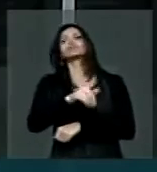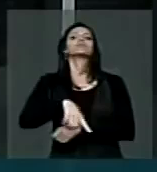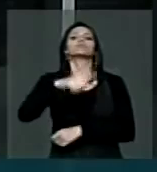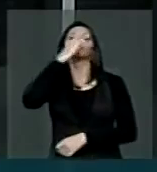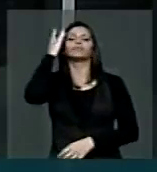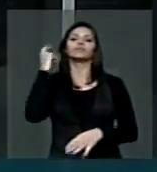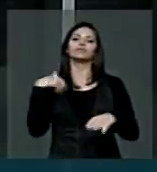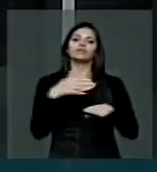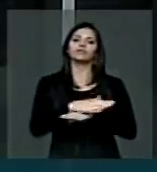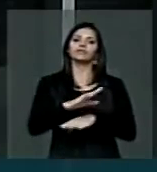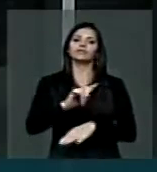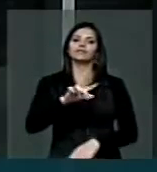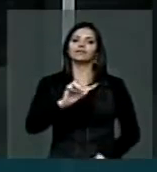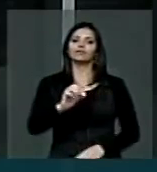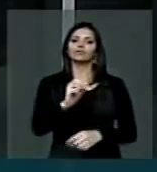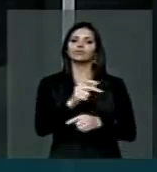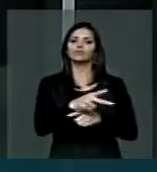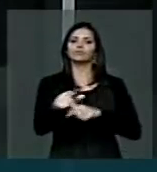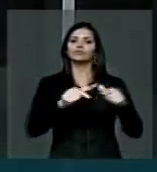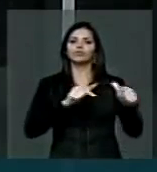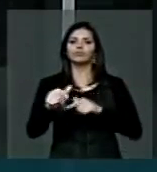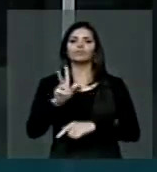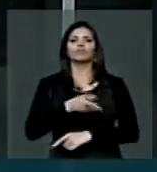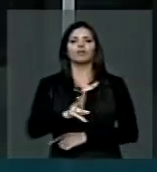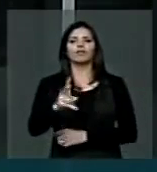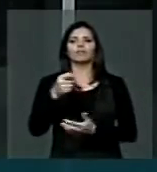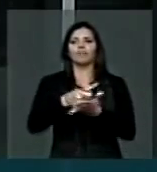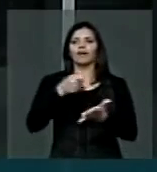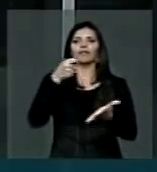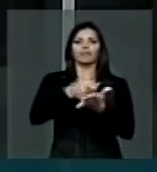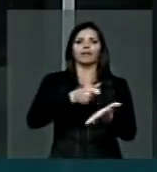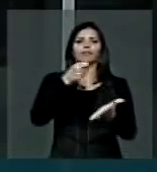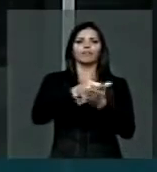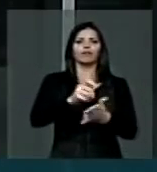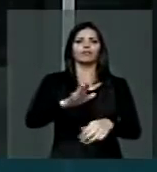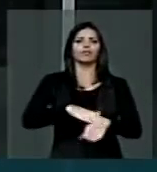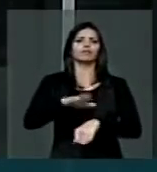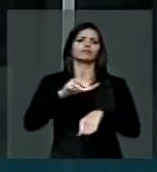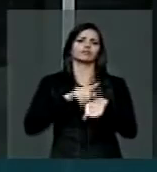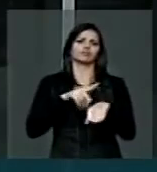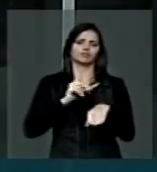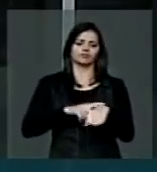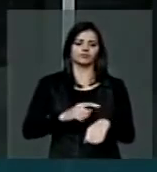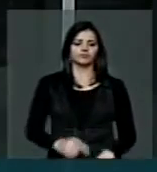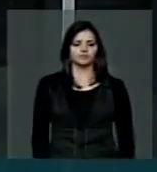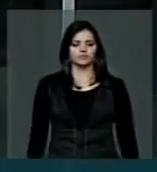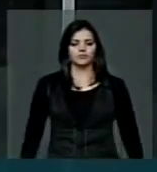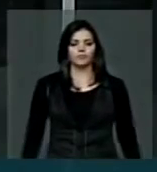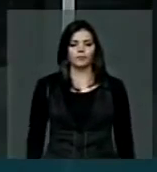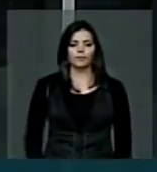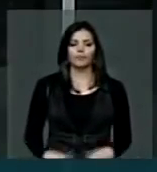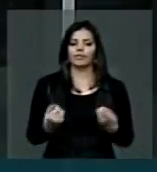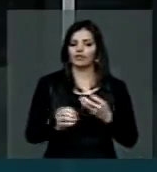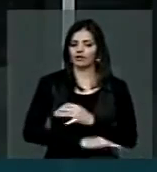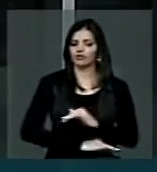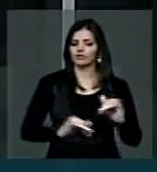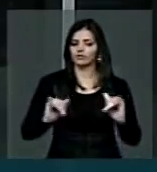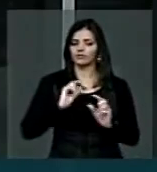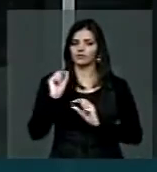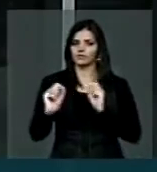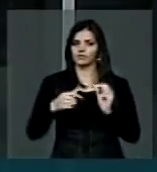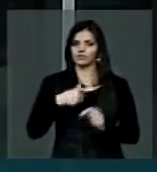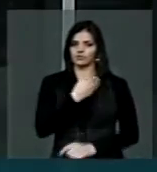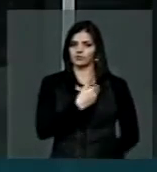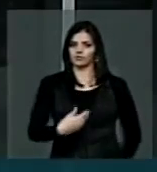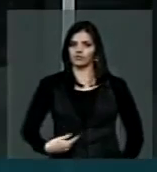mais cedo no mercado de trabalho continuem contribuindo por mais tempo. Tenho que ressaltar que a iniciativa do